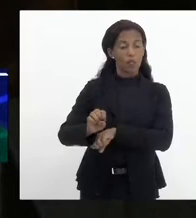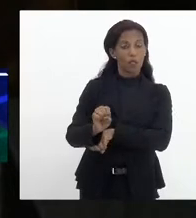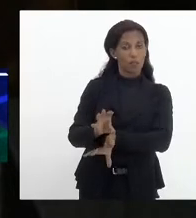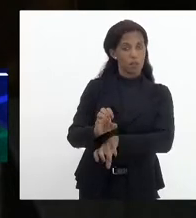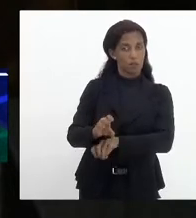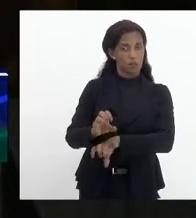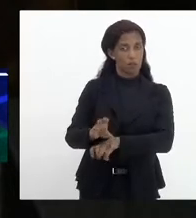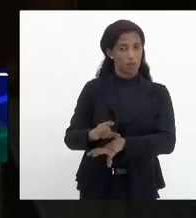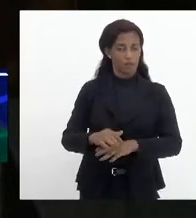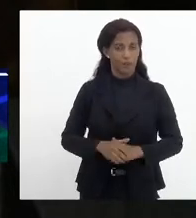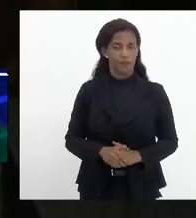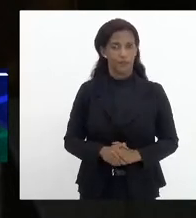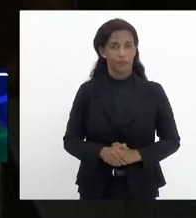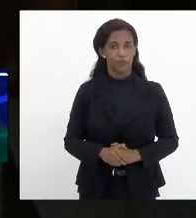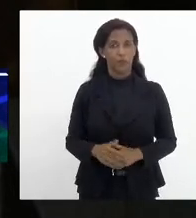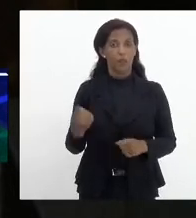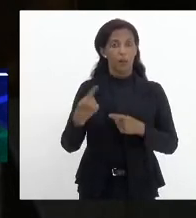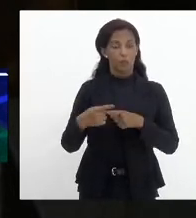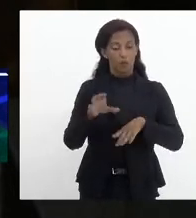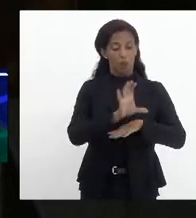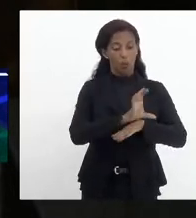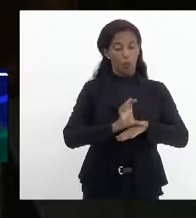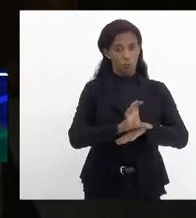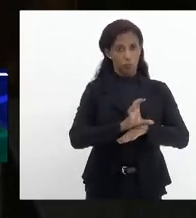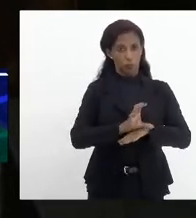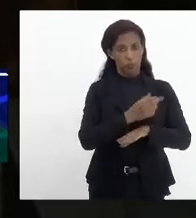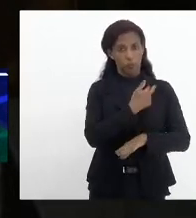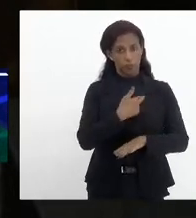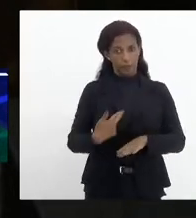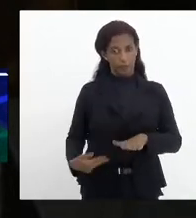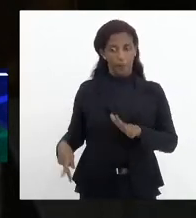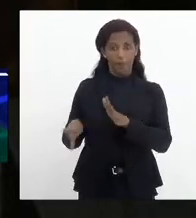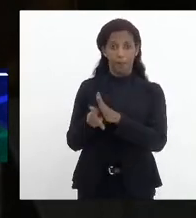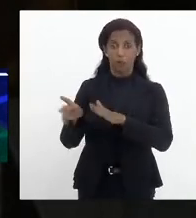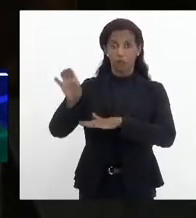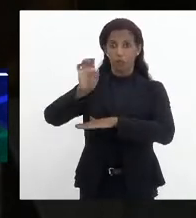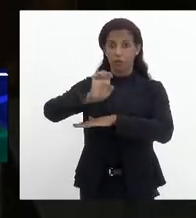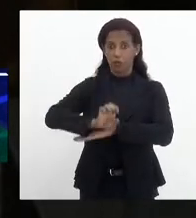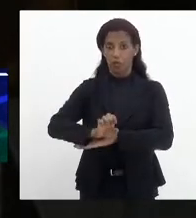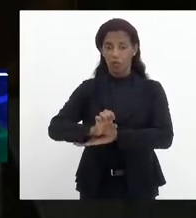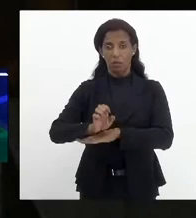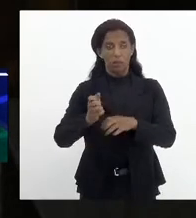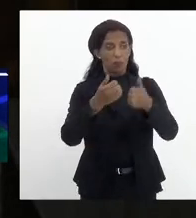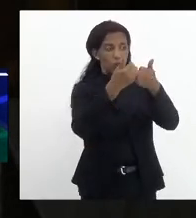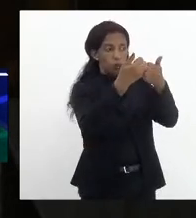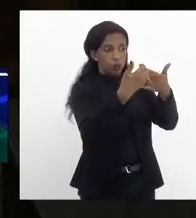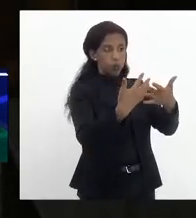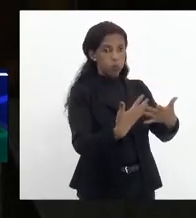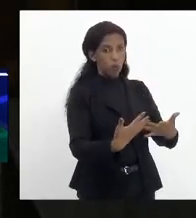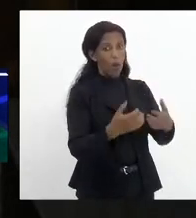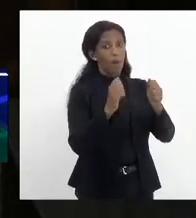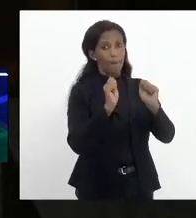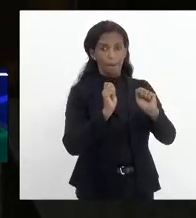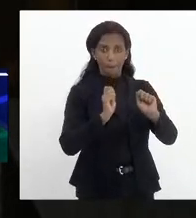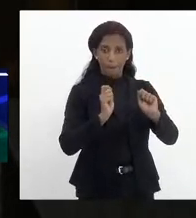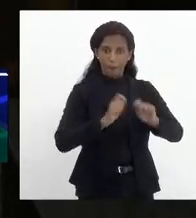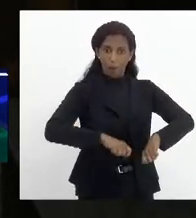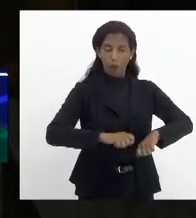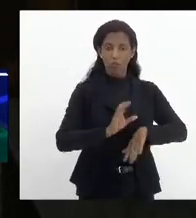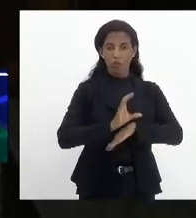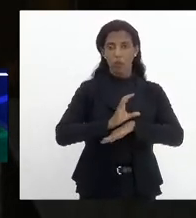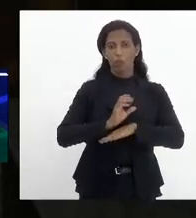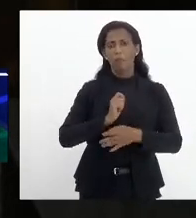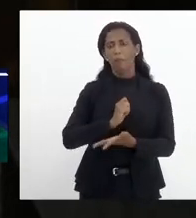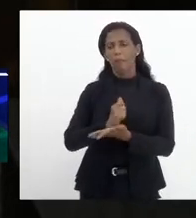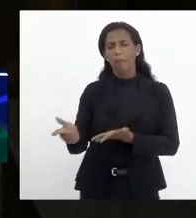educação, porque a Constituição da República, a Constituição do Estado, define que podem ser gastos